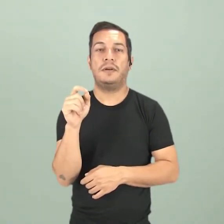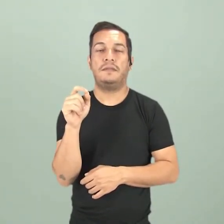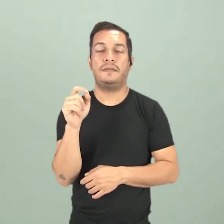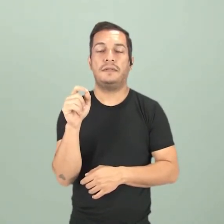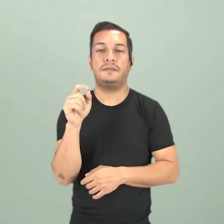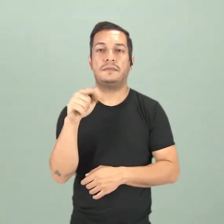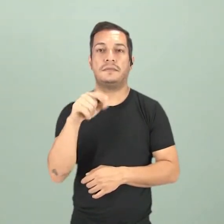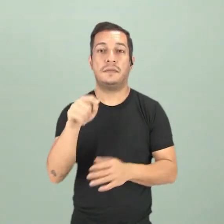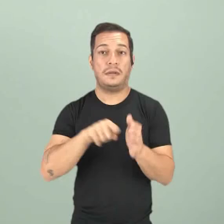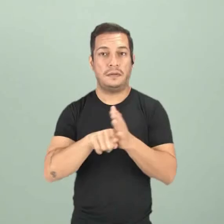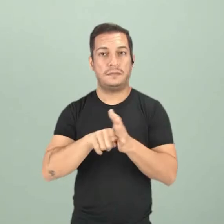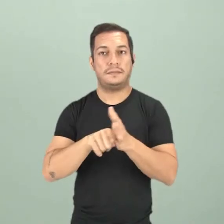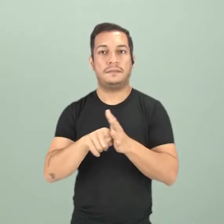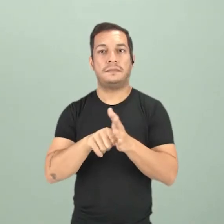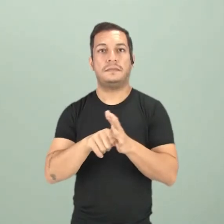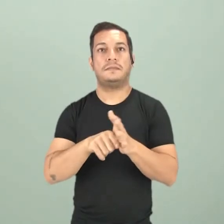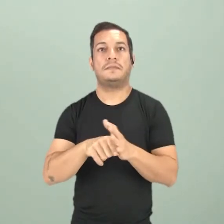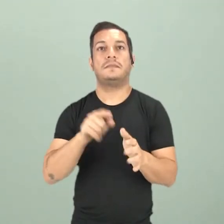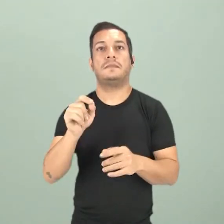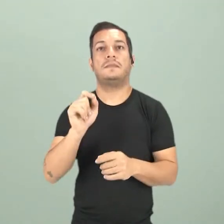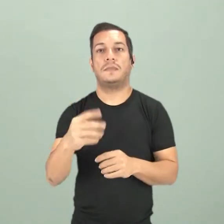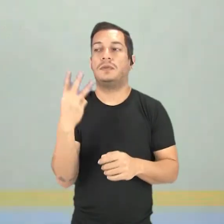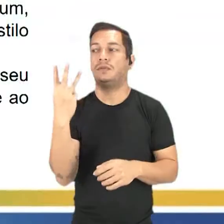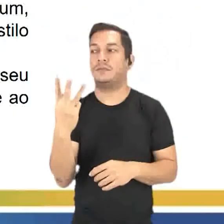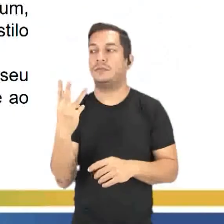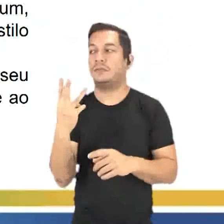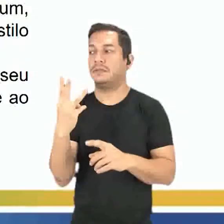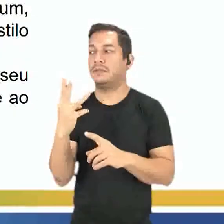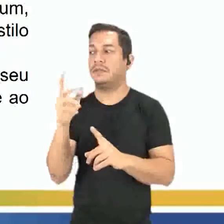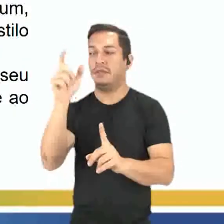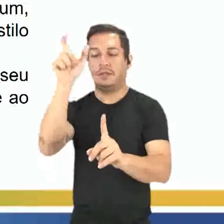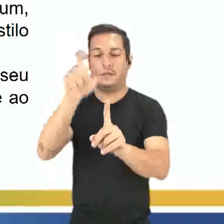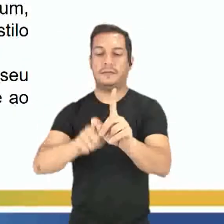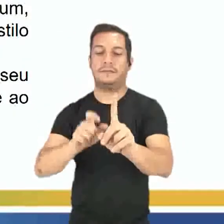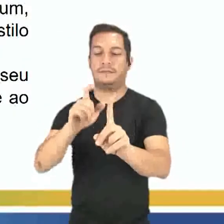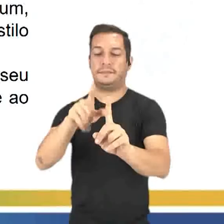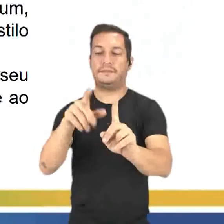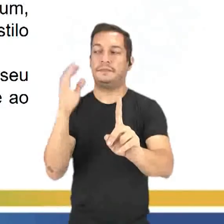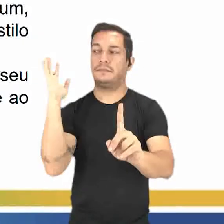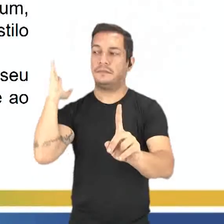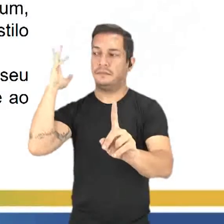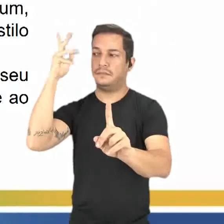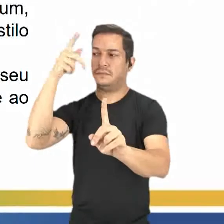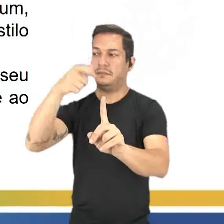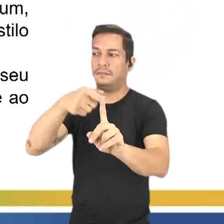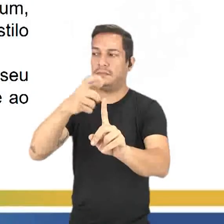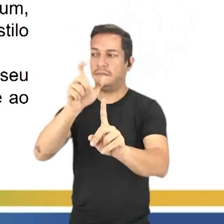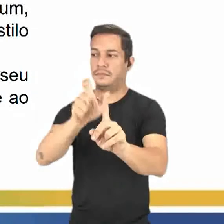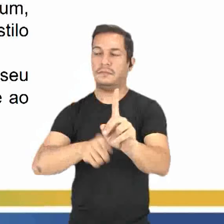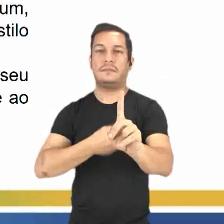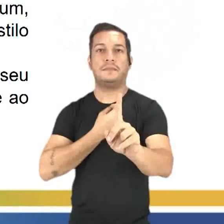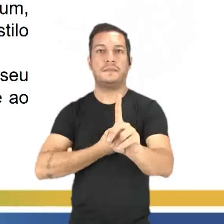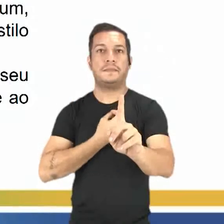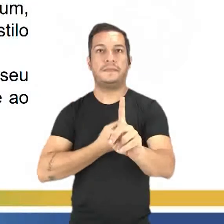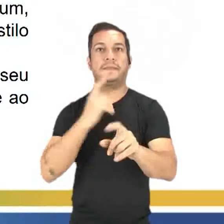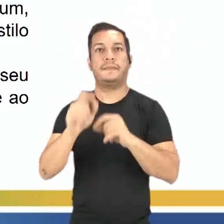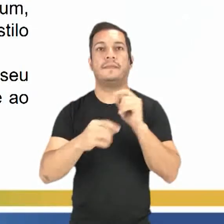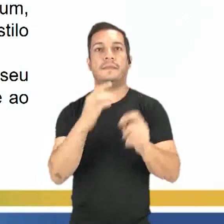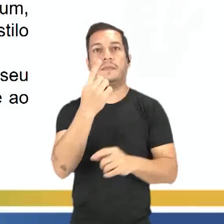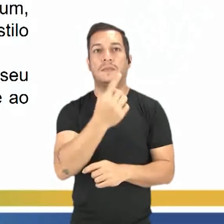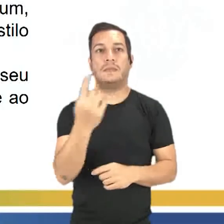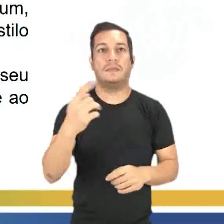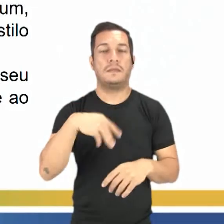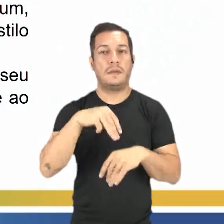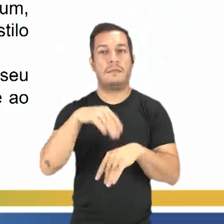autores. Eu coloco aqui 3, mas fica a seu critério. E depois você vai escolher uma obra de cada um e traçar